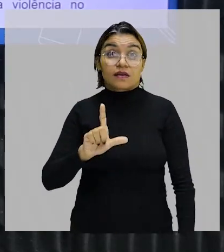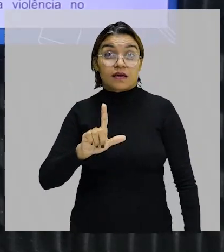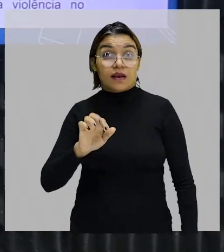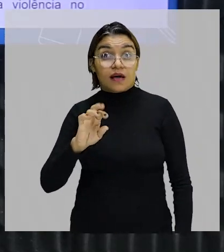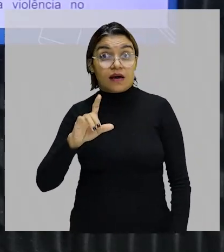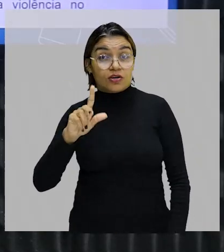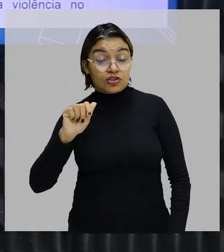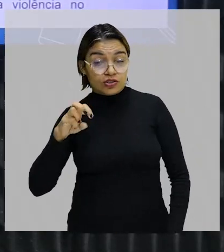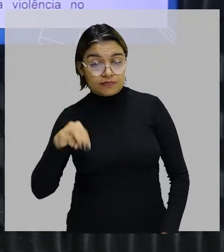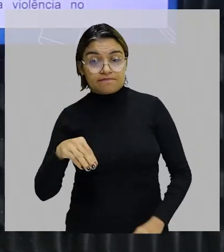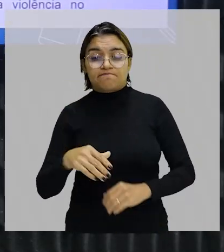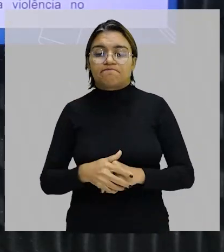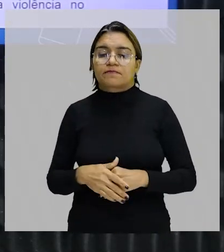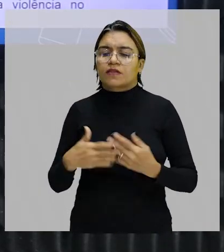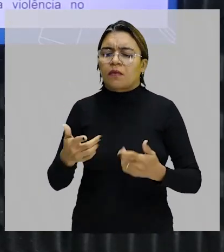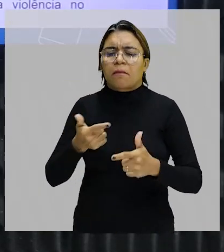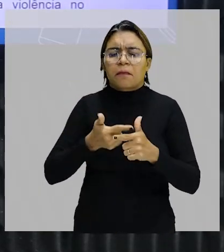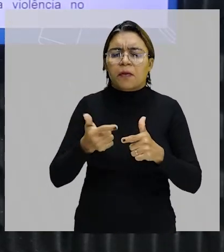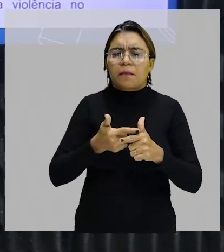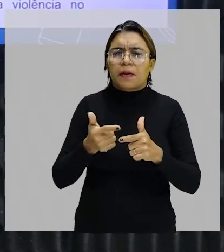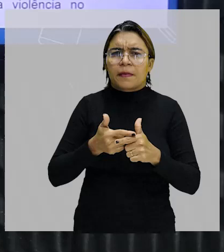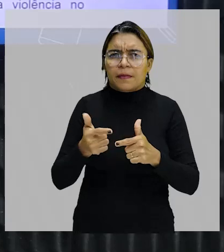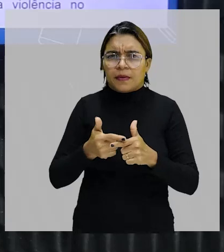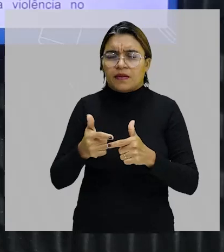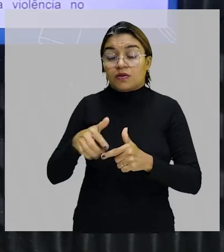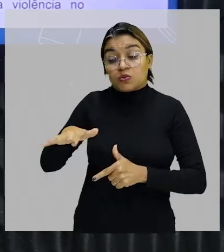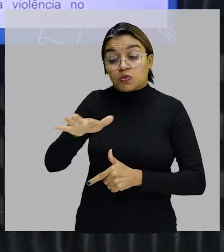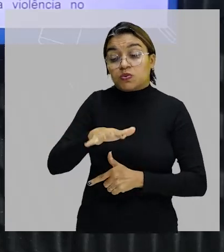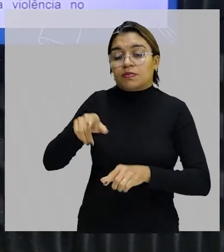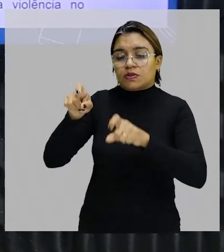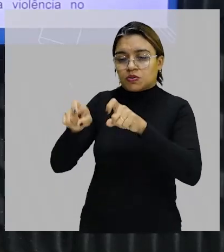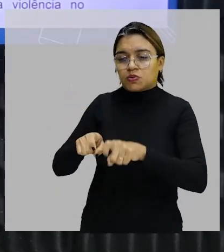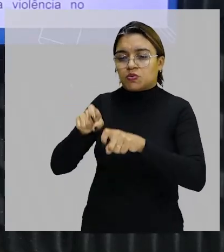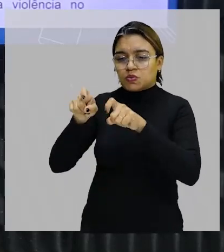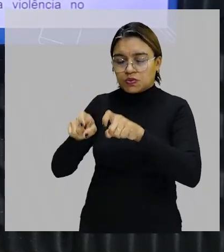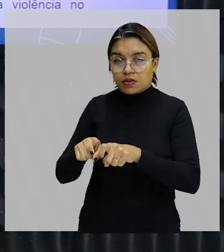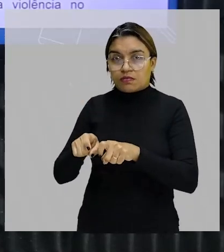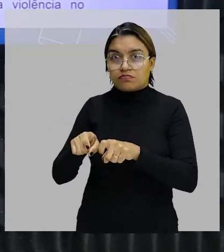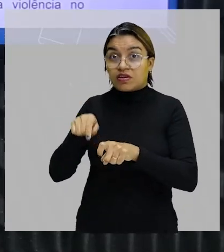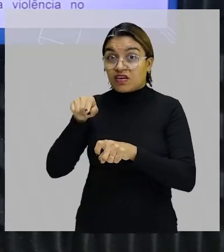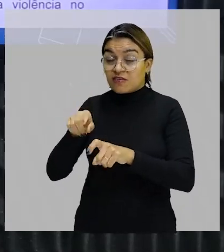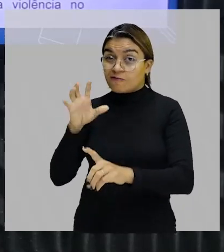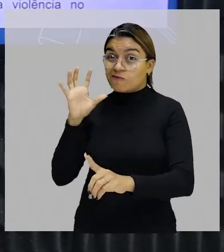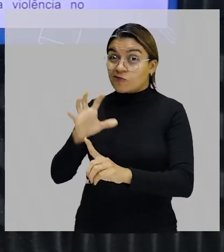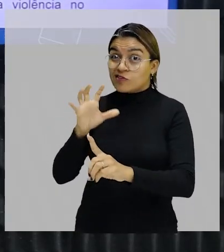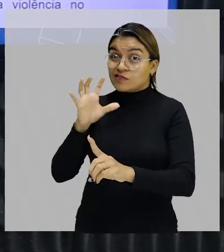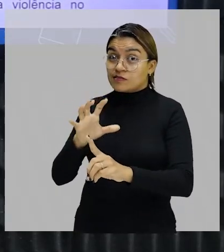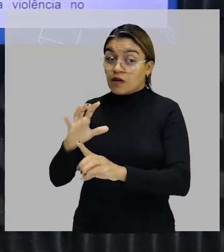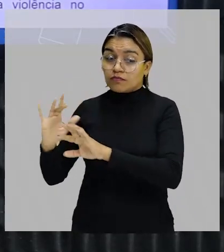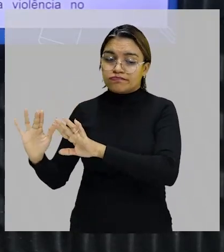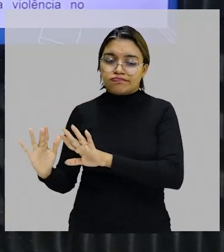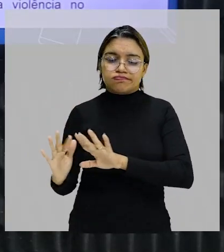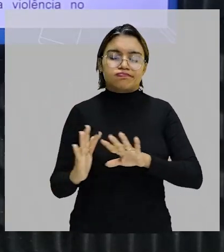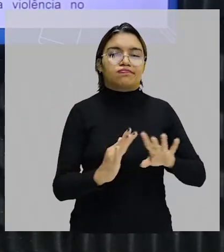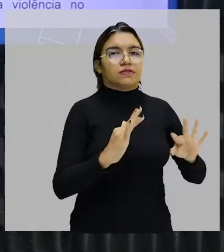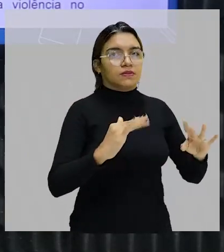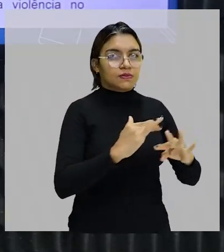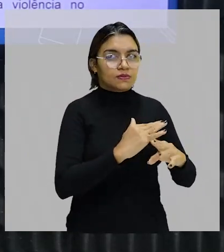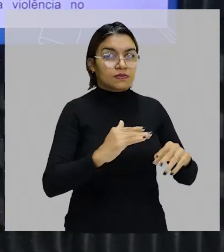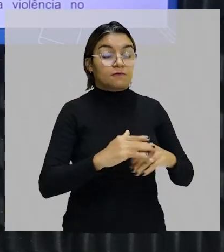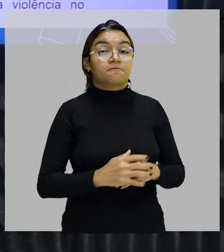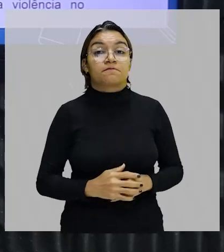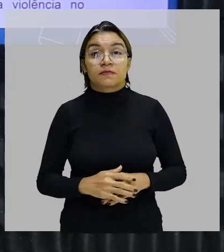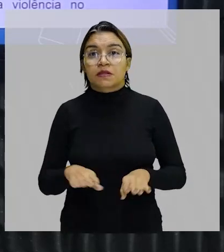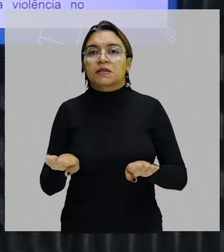essas problemáticas do espaço rural que forçam o êxodo rural, galera, tá certo? Diretamente,